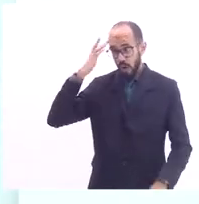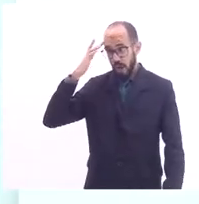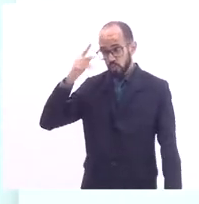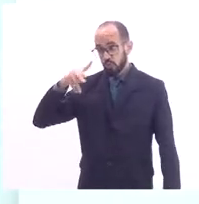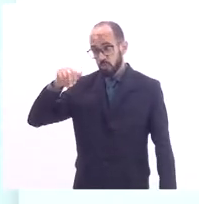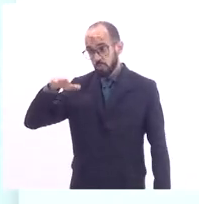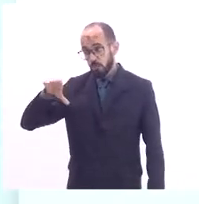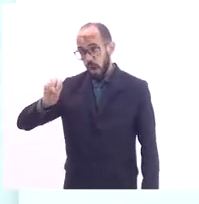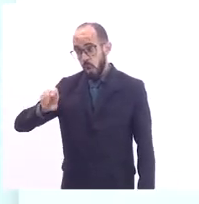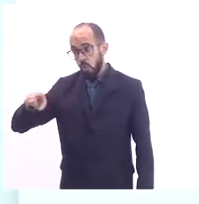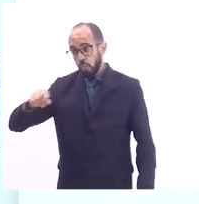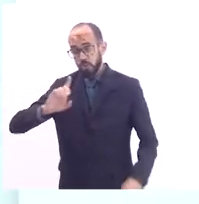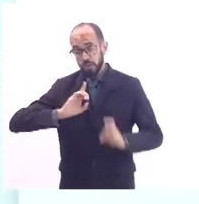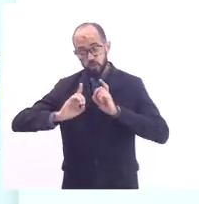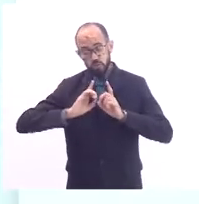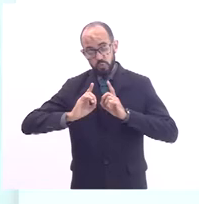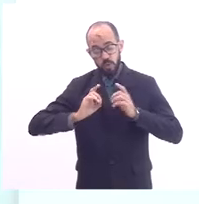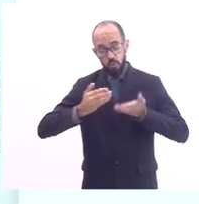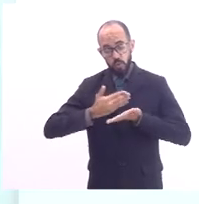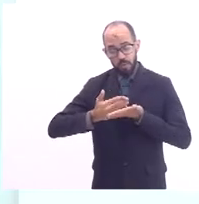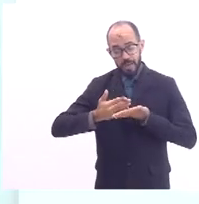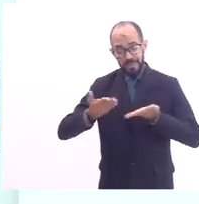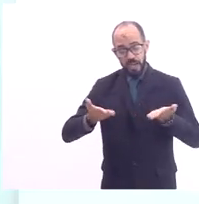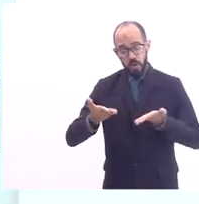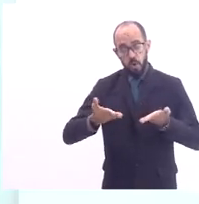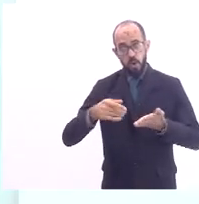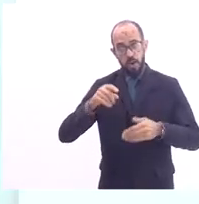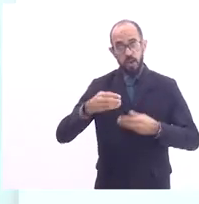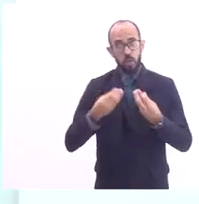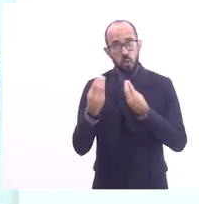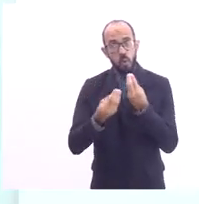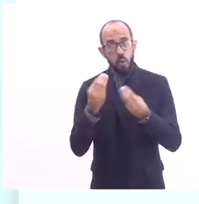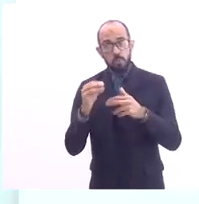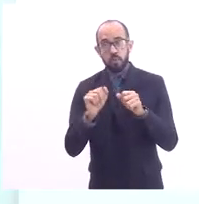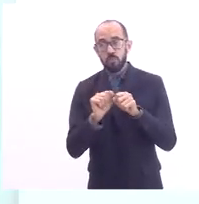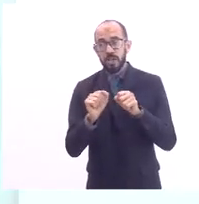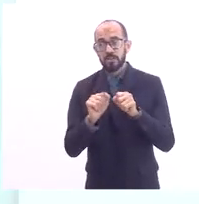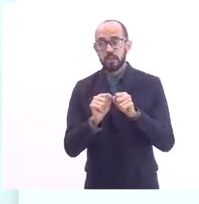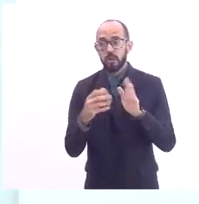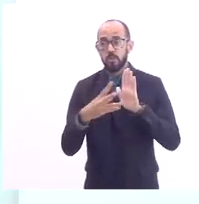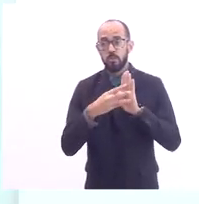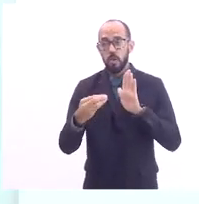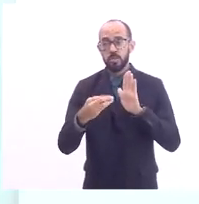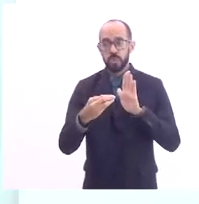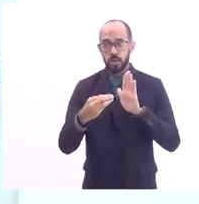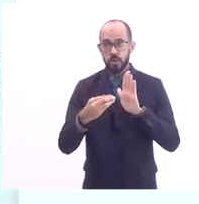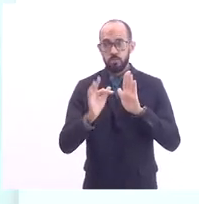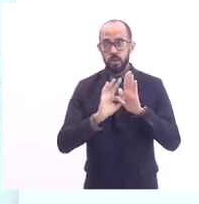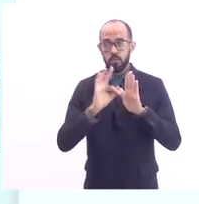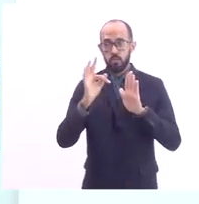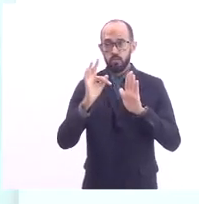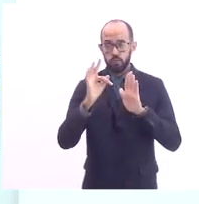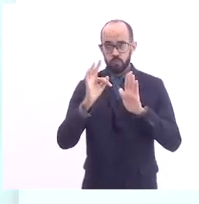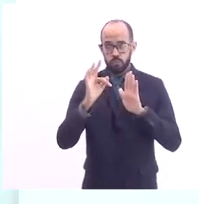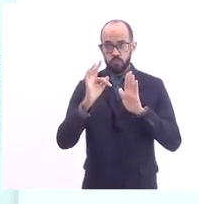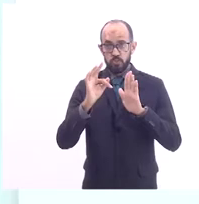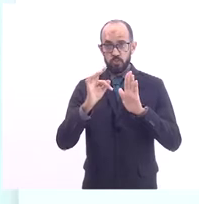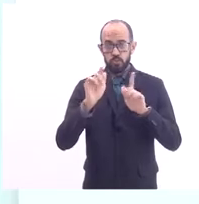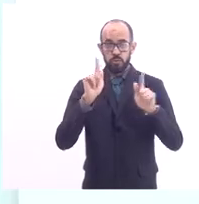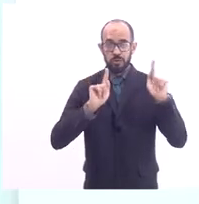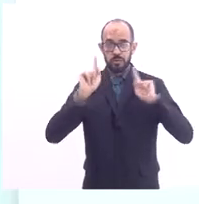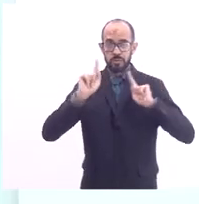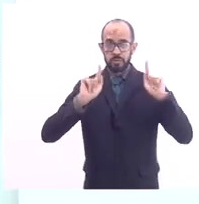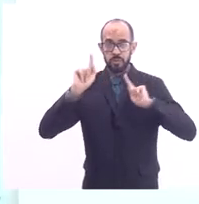que tem que se começar desde já é como fazer a modelagem para futura licitação da área